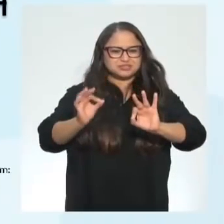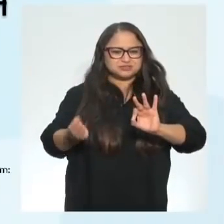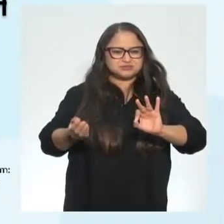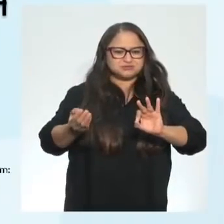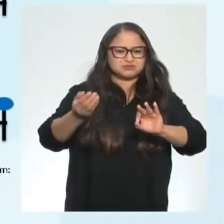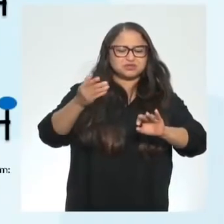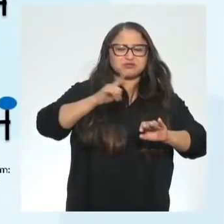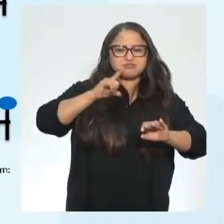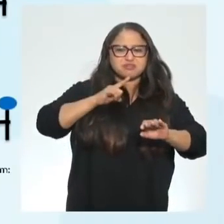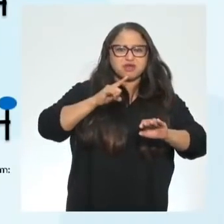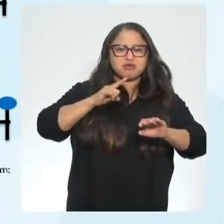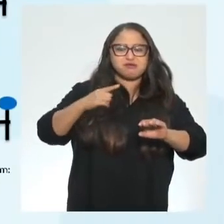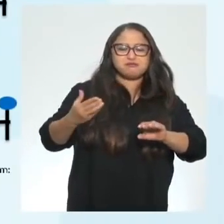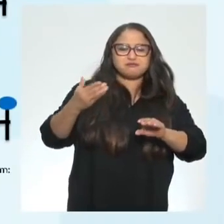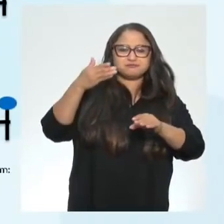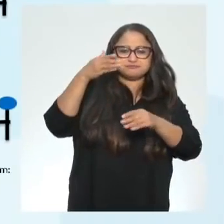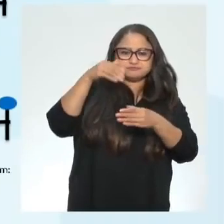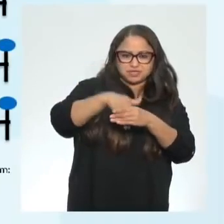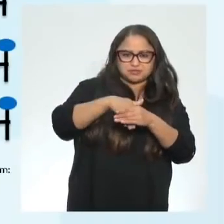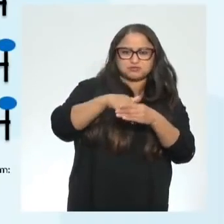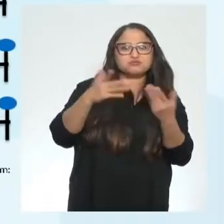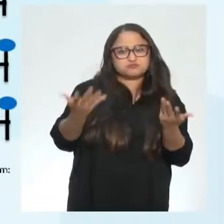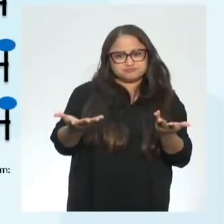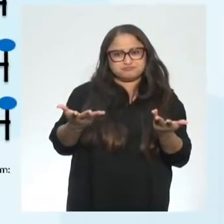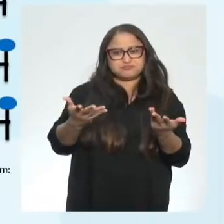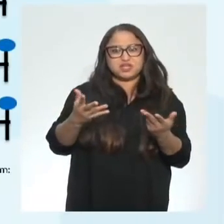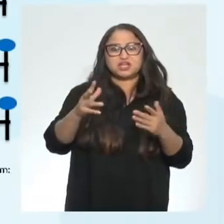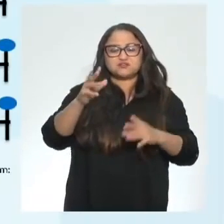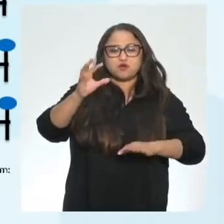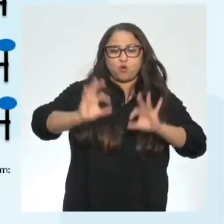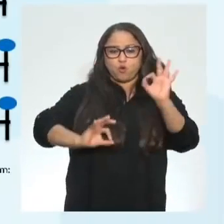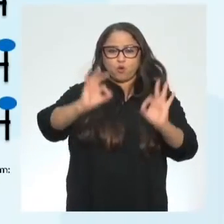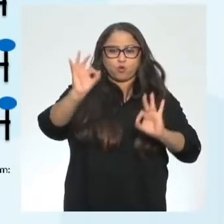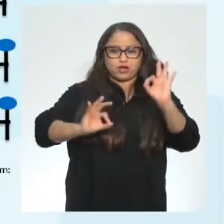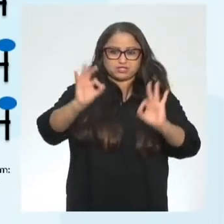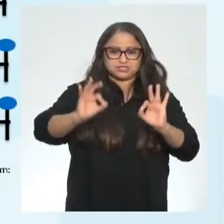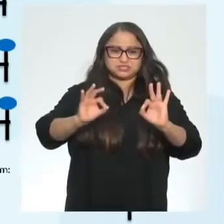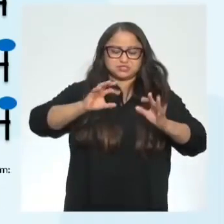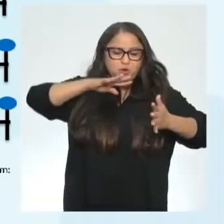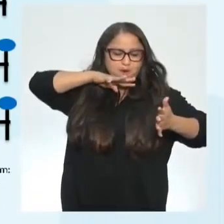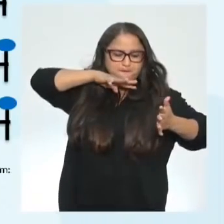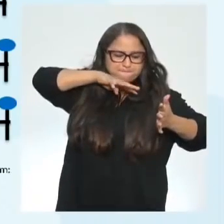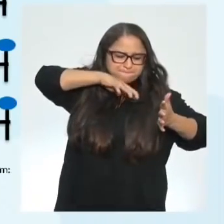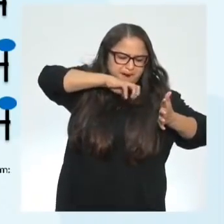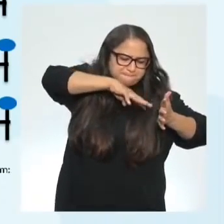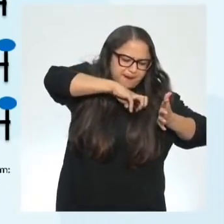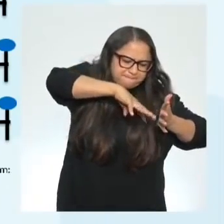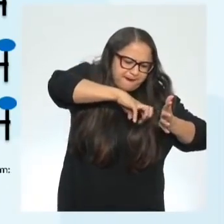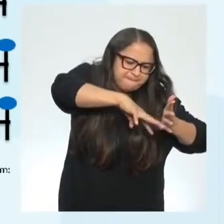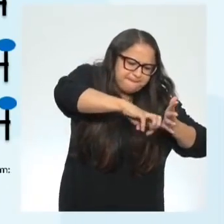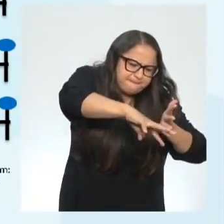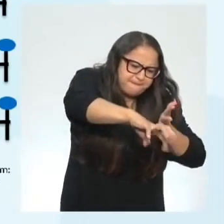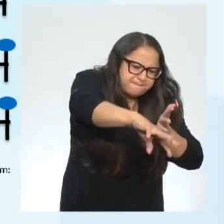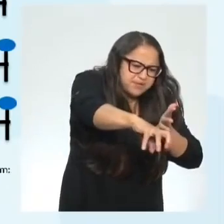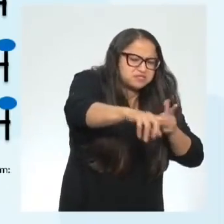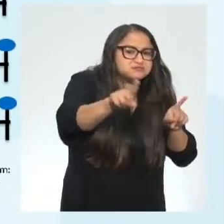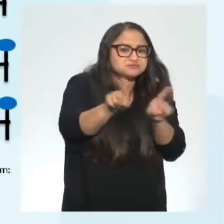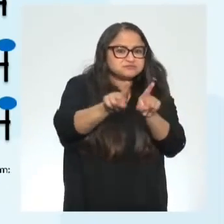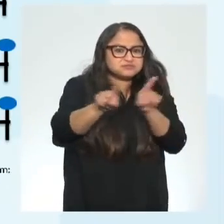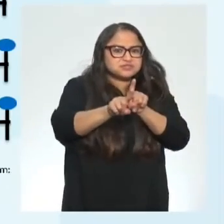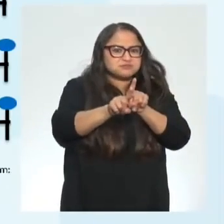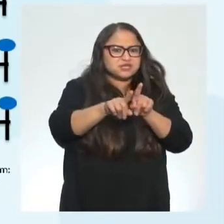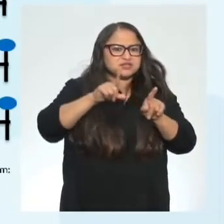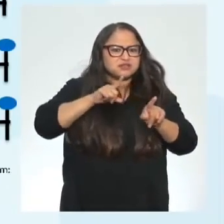das trincheiras, ok? Eles vão aí formando as trincheiras, e aí o avanço, né,